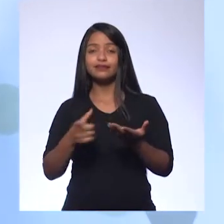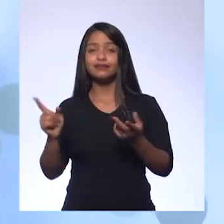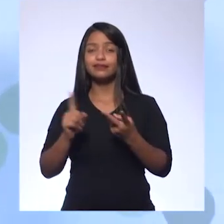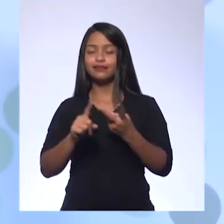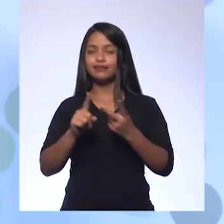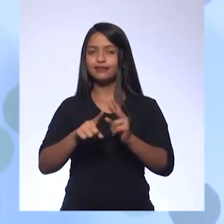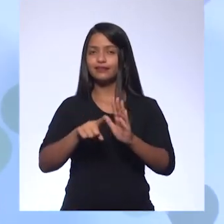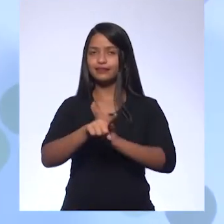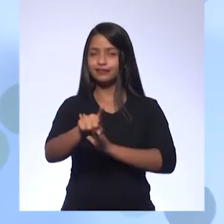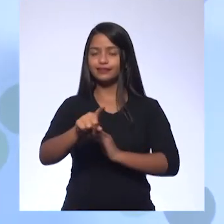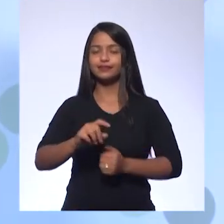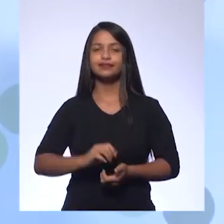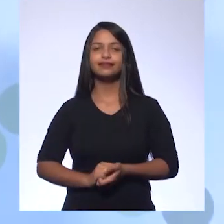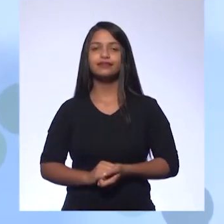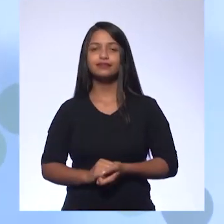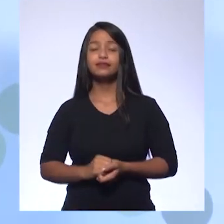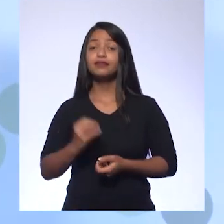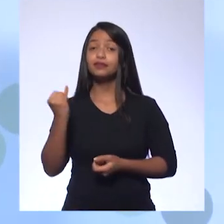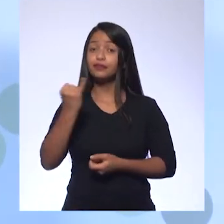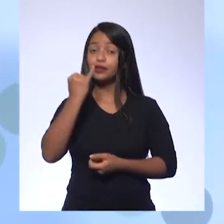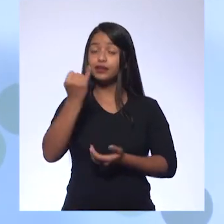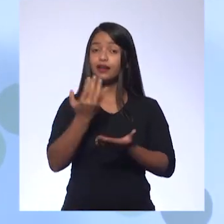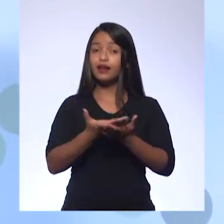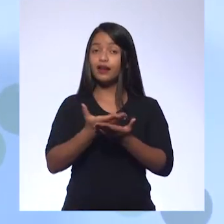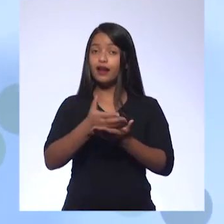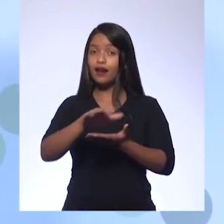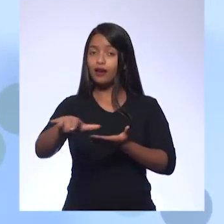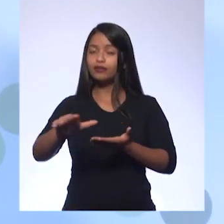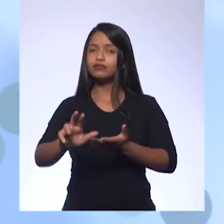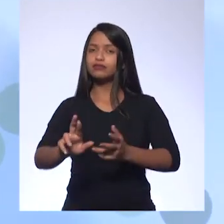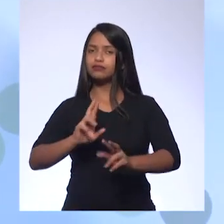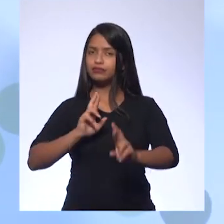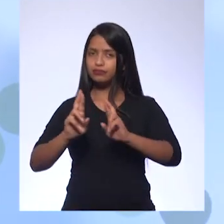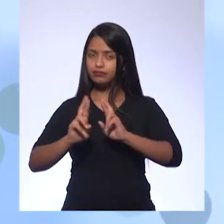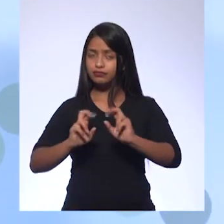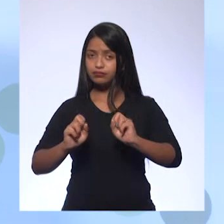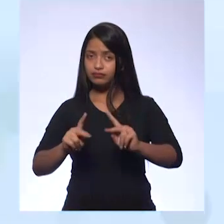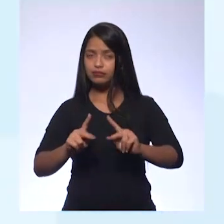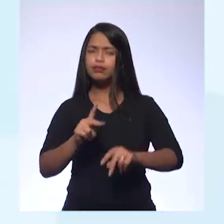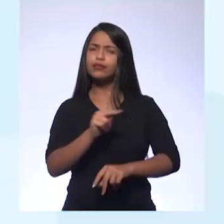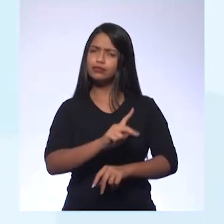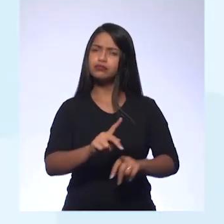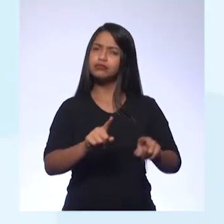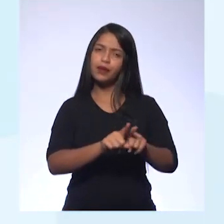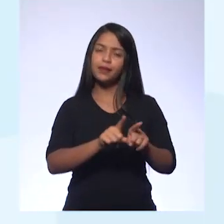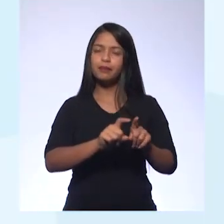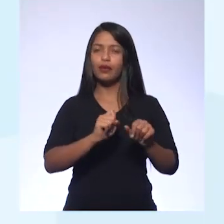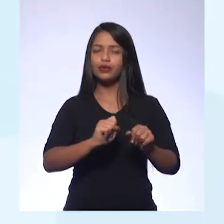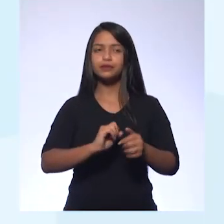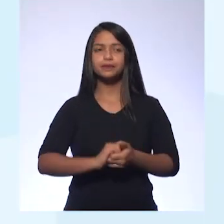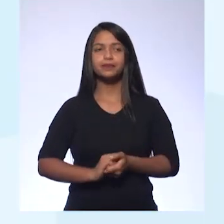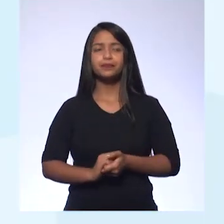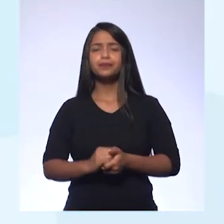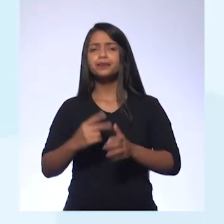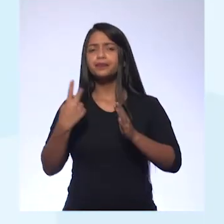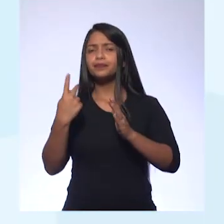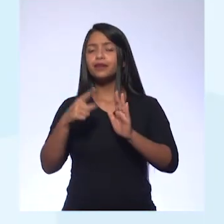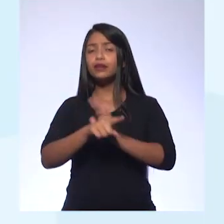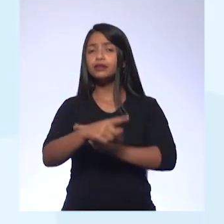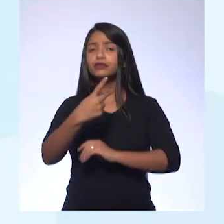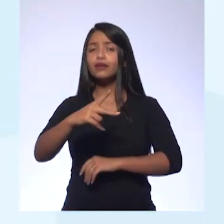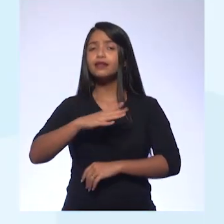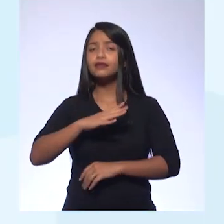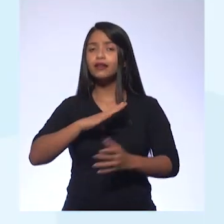por quê, e é importante que os meninos tentem responder, mas os professores podem contribuir também. Por que o clima da sua cidade é assim? Mais